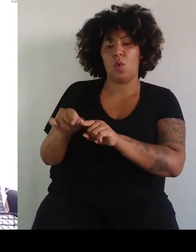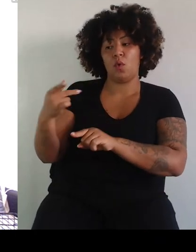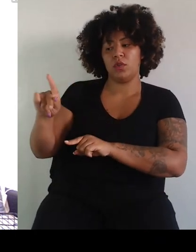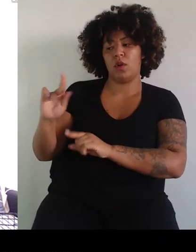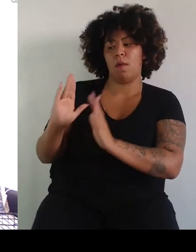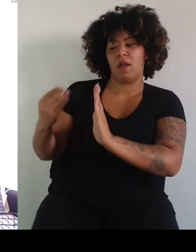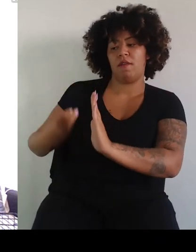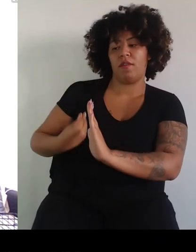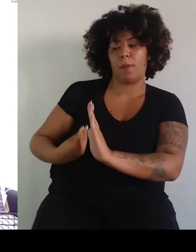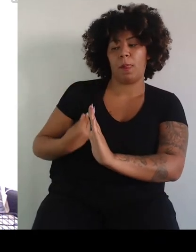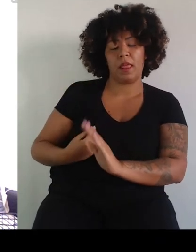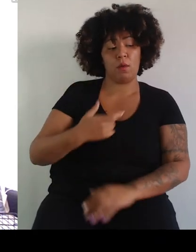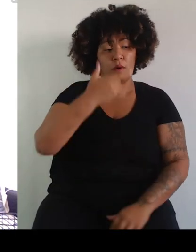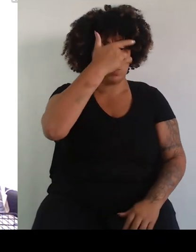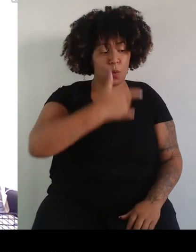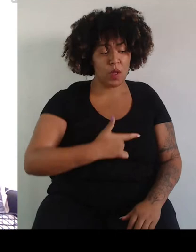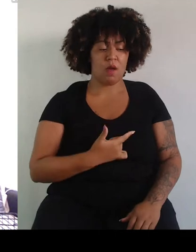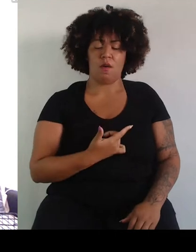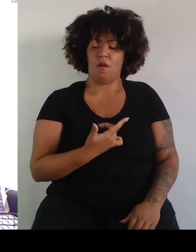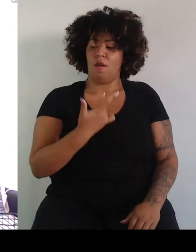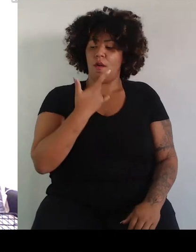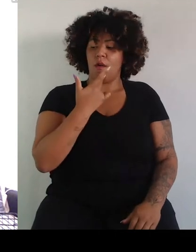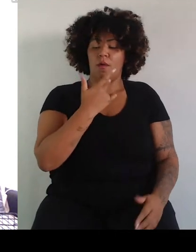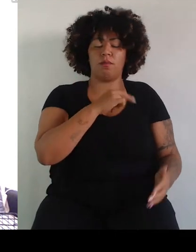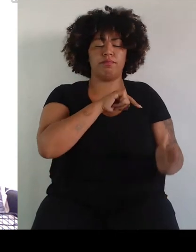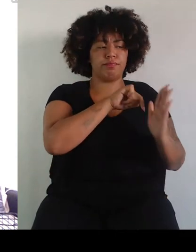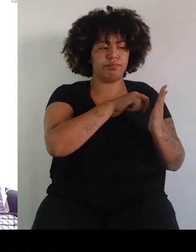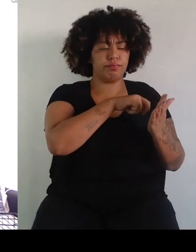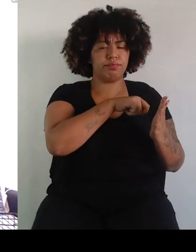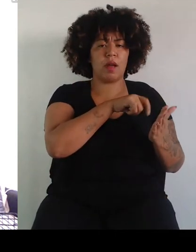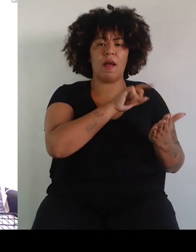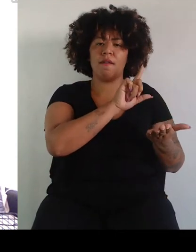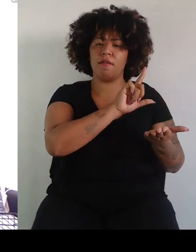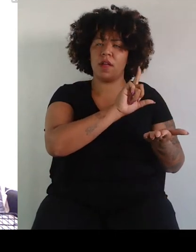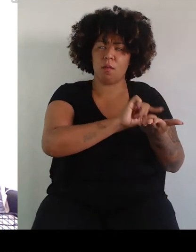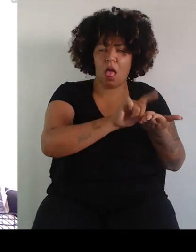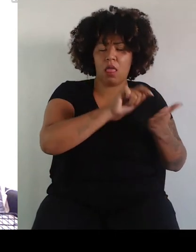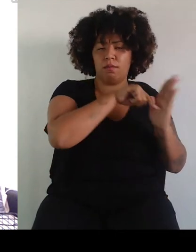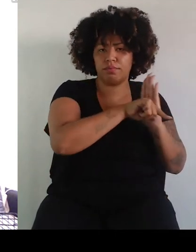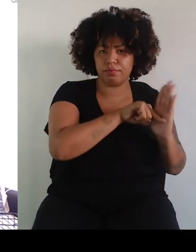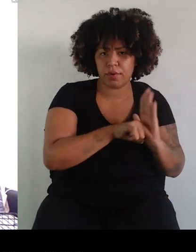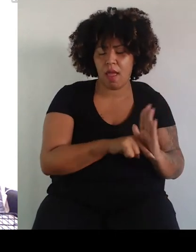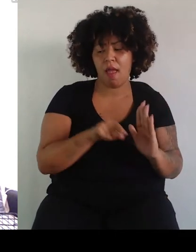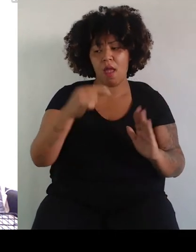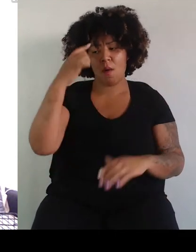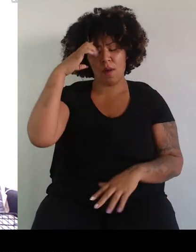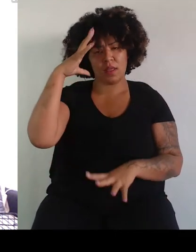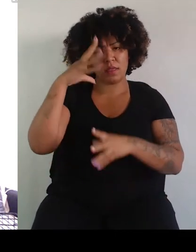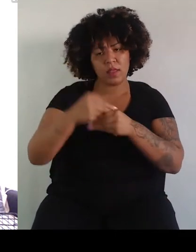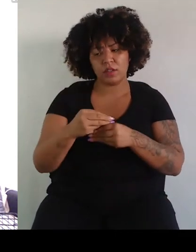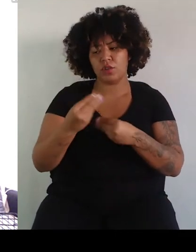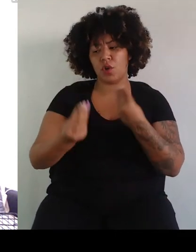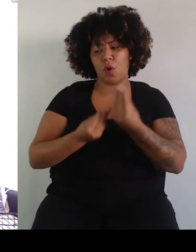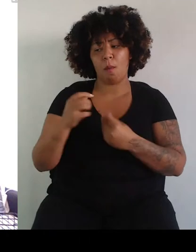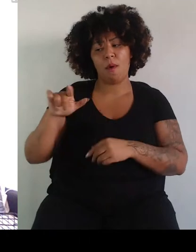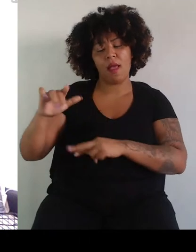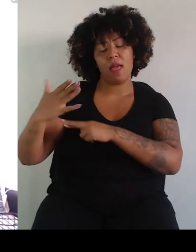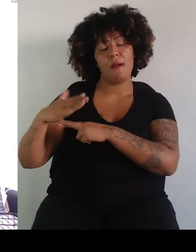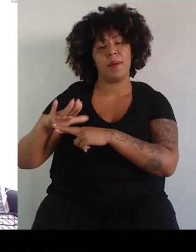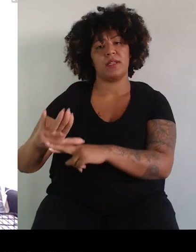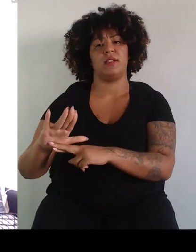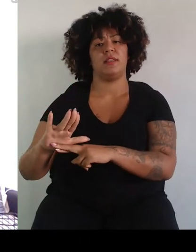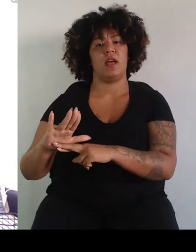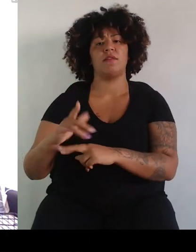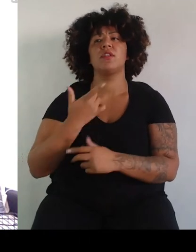eu considerava muito essa questão de como Baker representava o seu